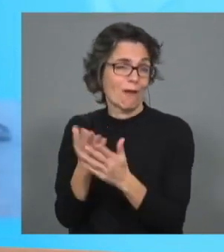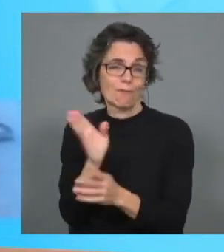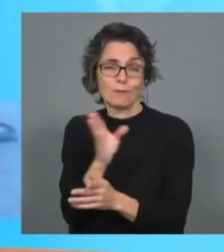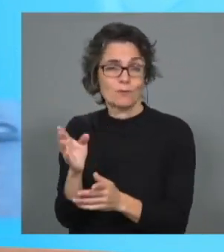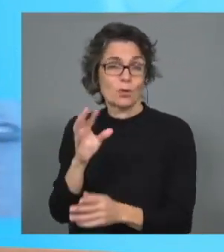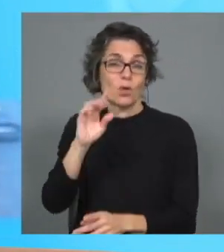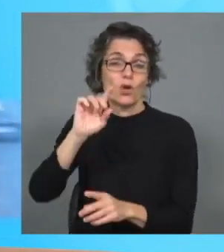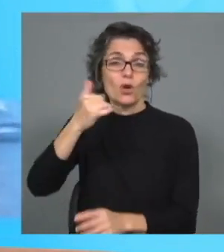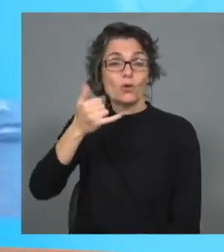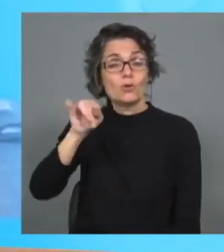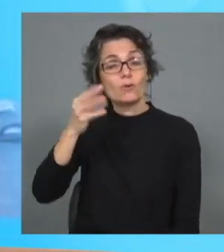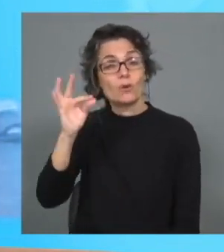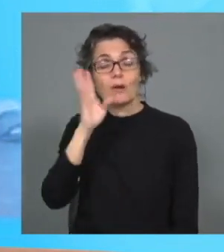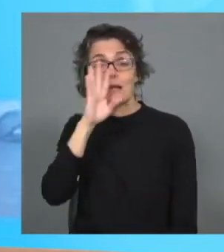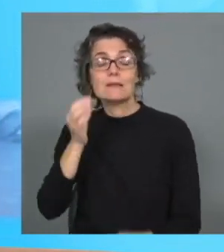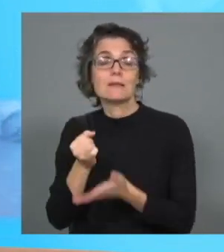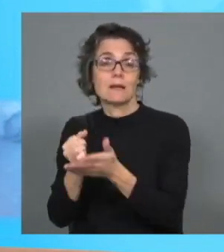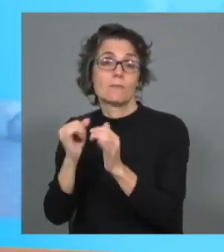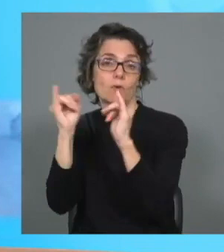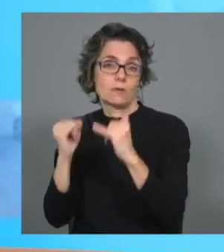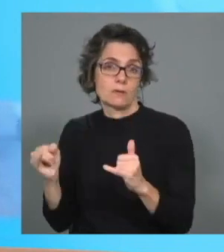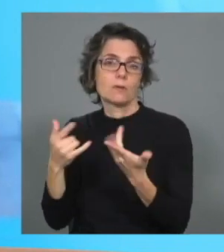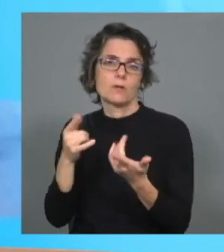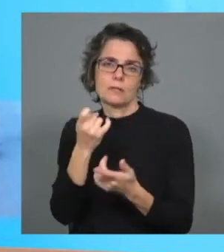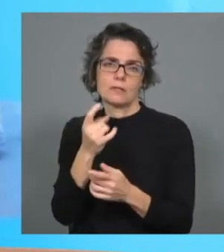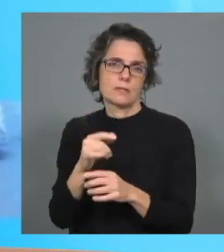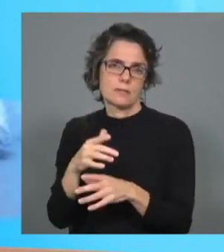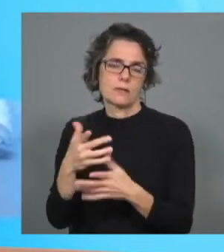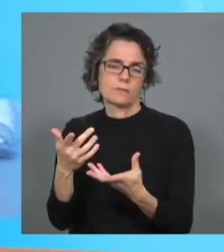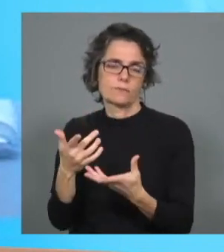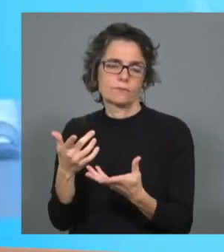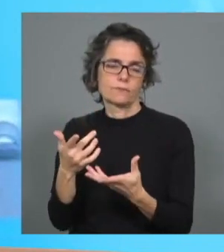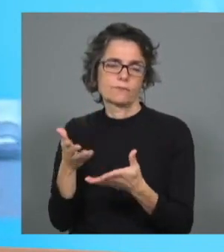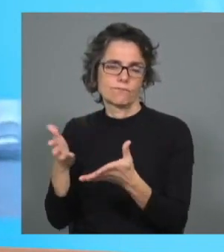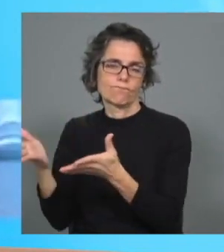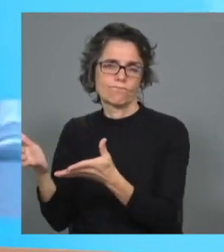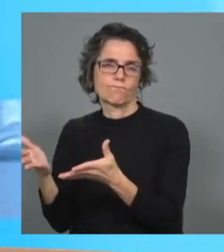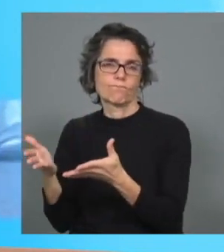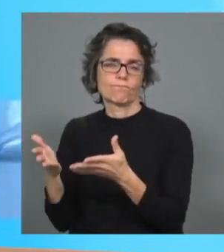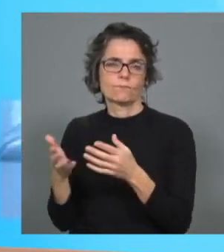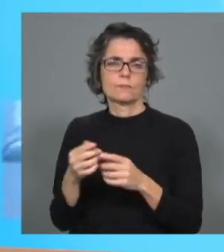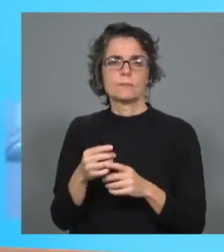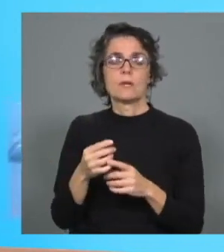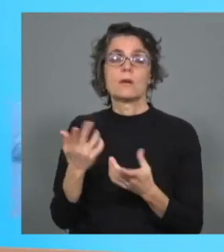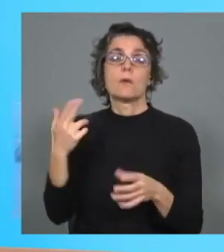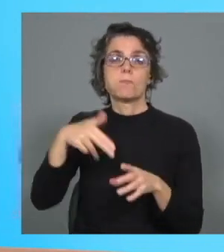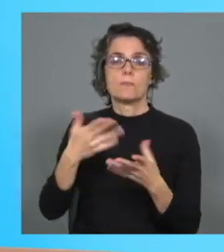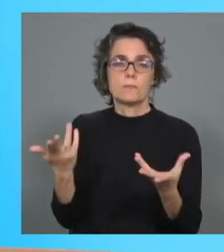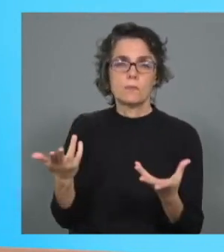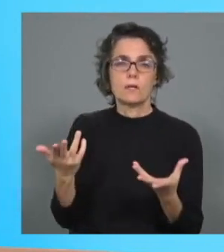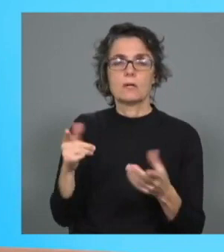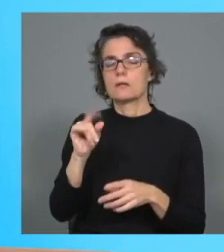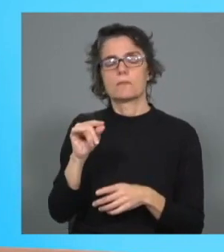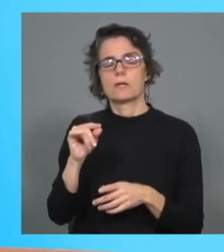2,4 se houver ajuda internacional. E, portanto, precisamos de alargar isto. Precisamos de fazer um phasing out dos combustíveis fósseis. Isso não